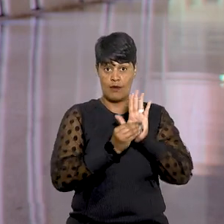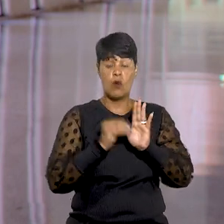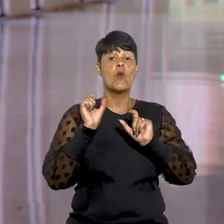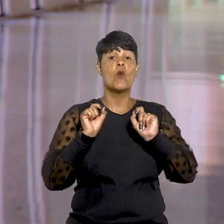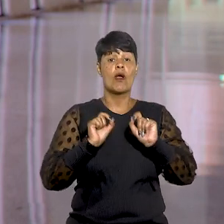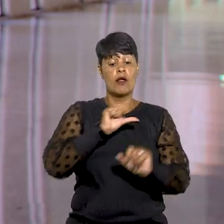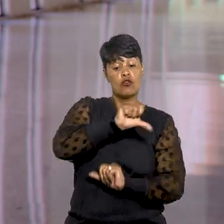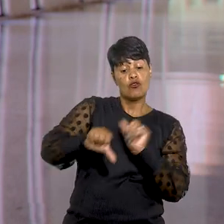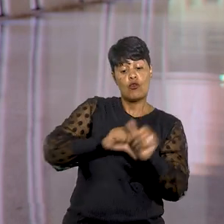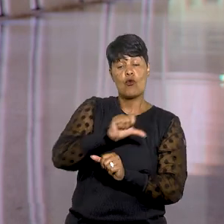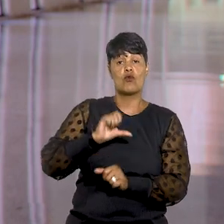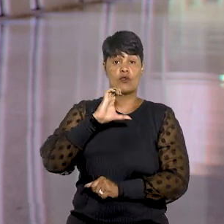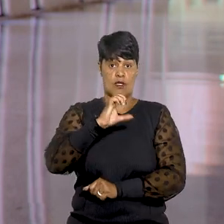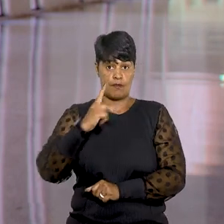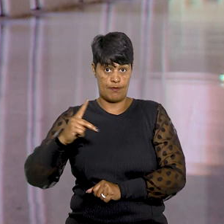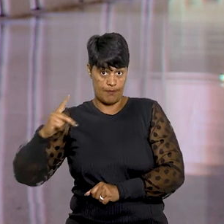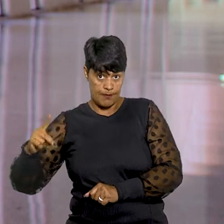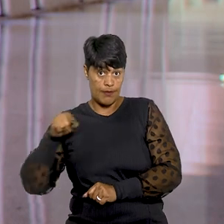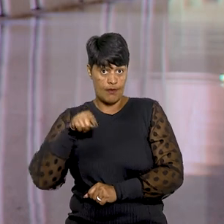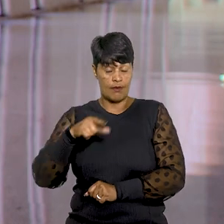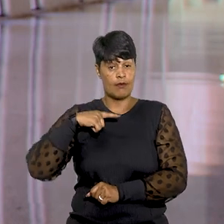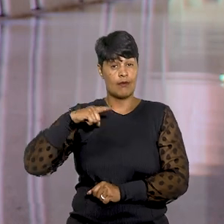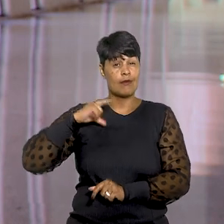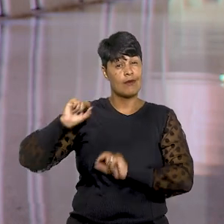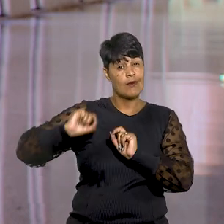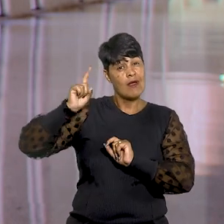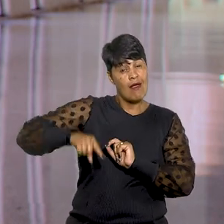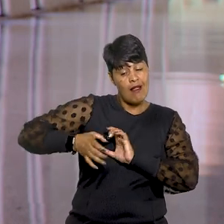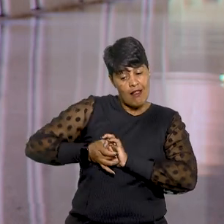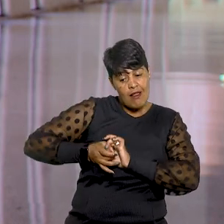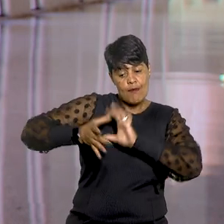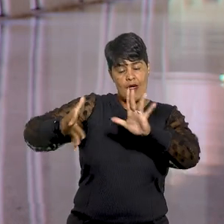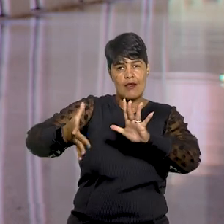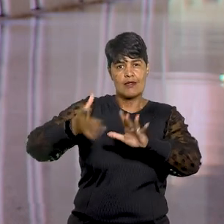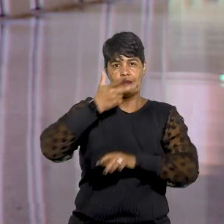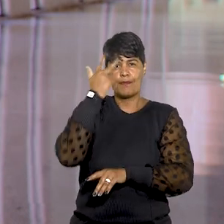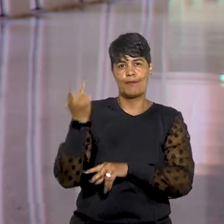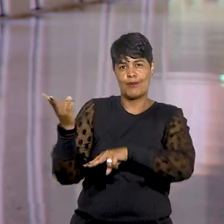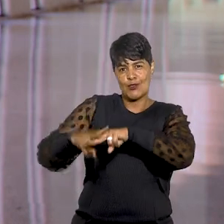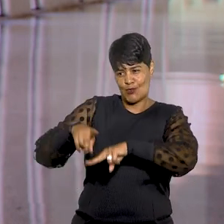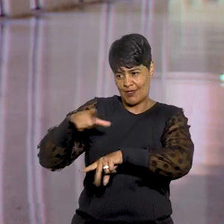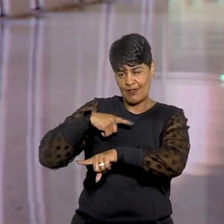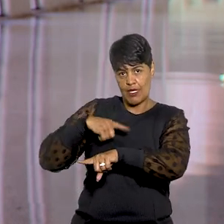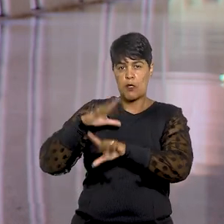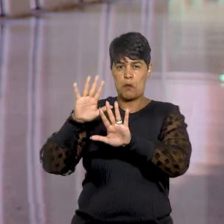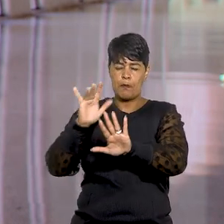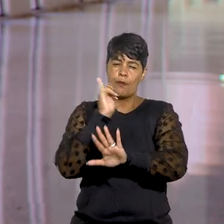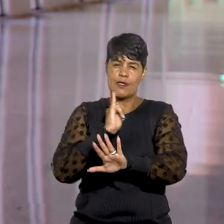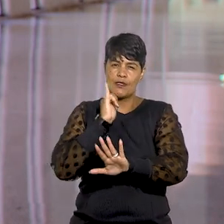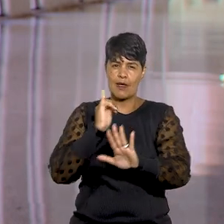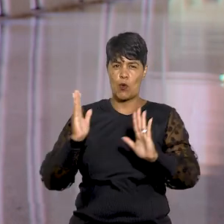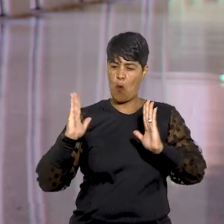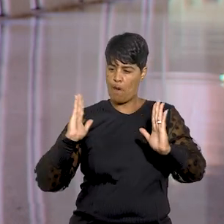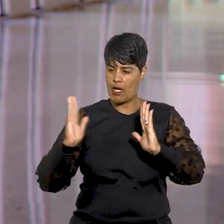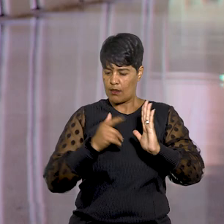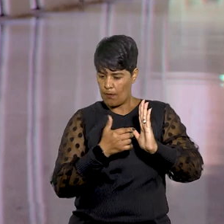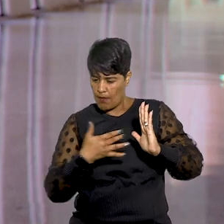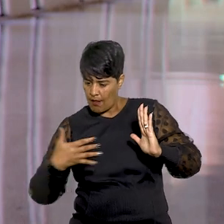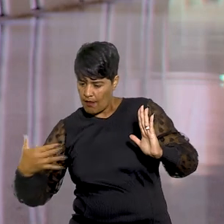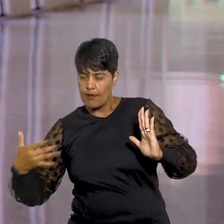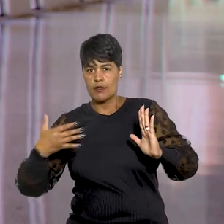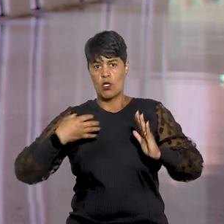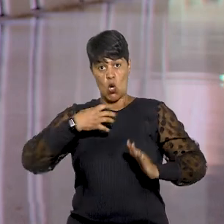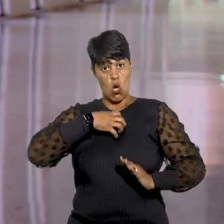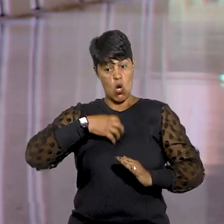ao alterar o código penal ampliou os requisitos para a concessão do livramento condicional por exemplo da comprovação de bom